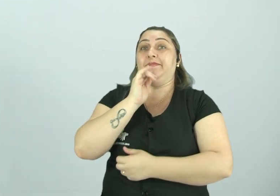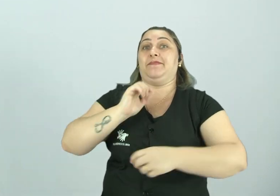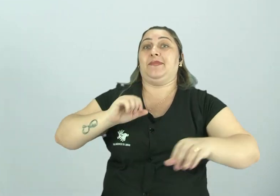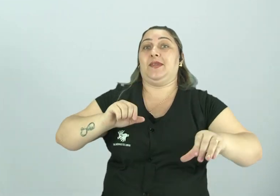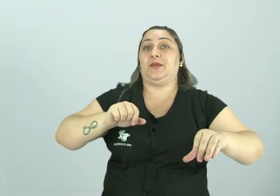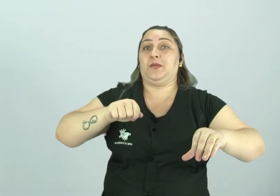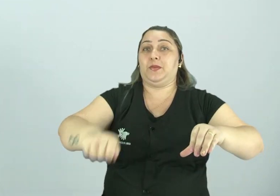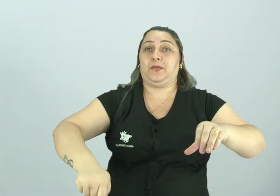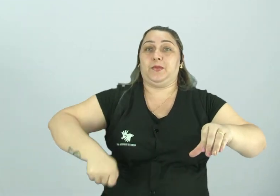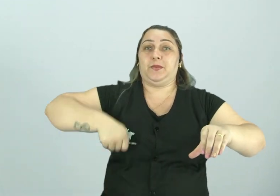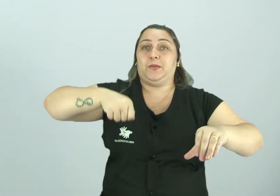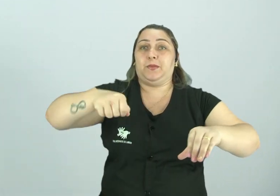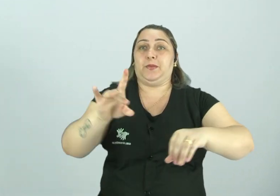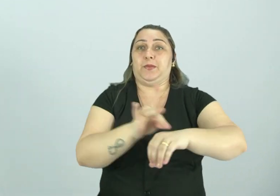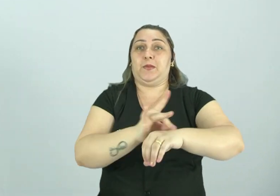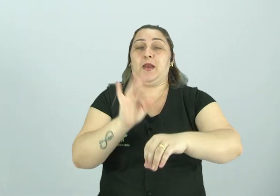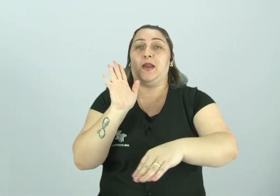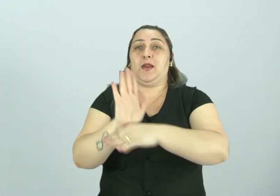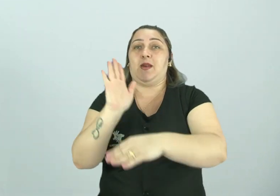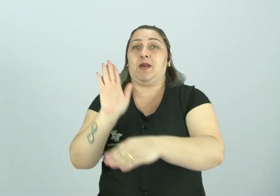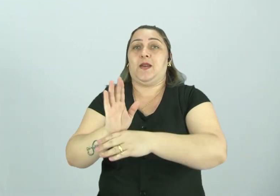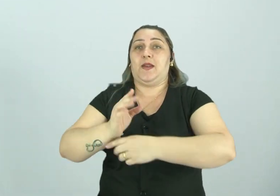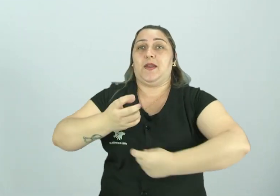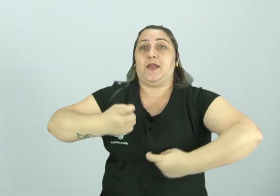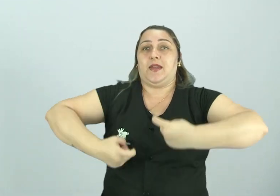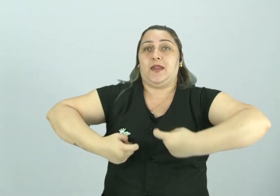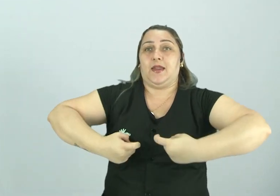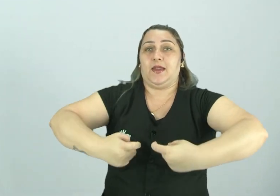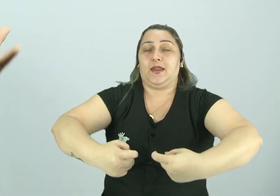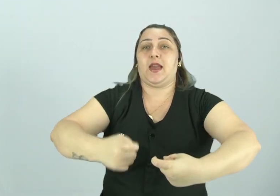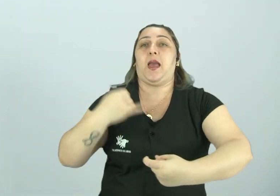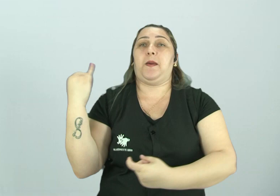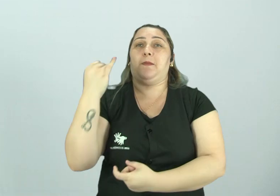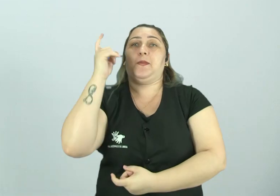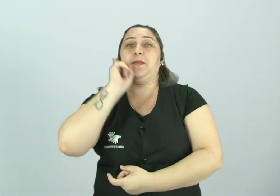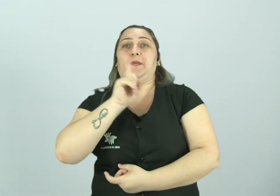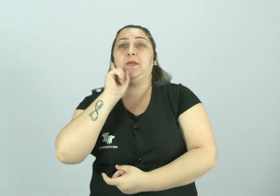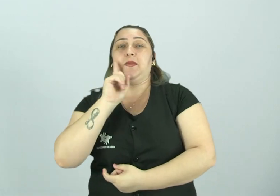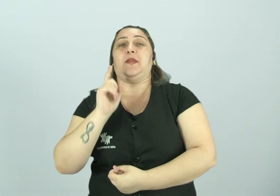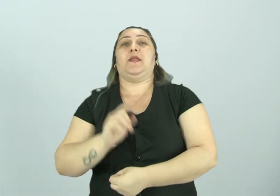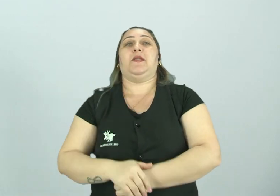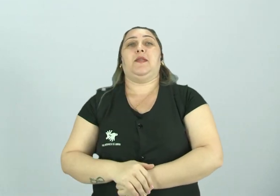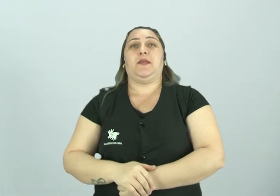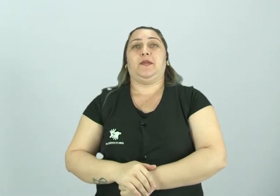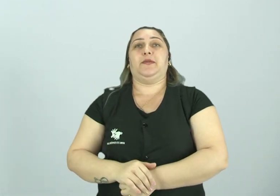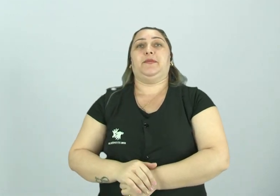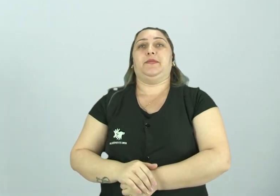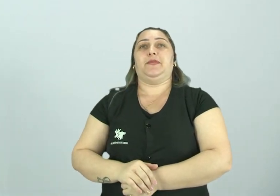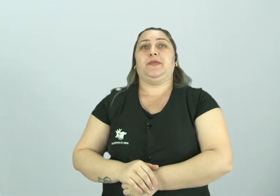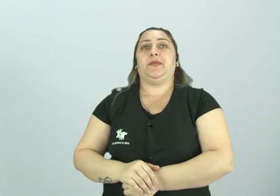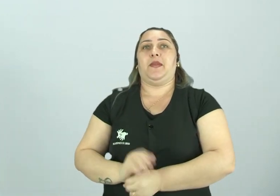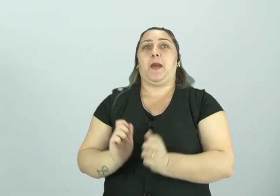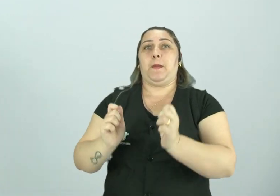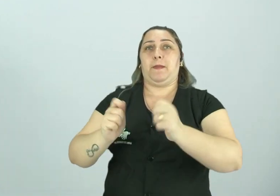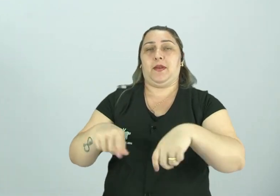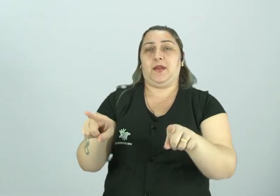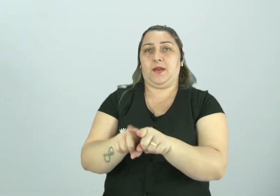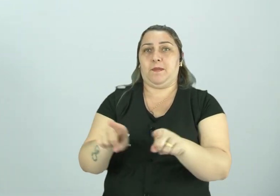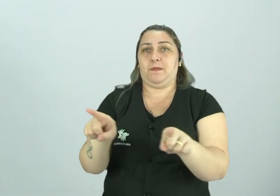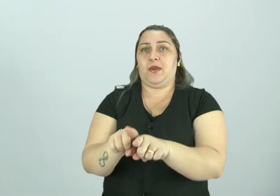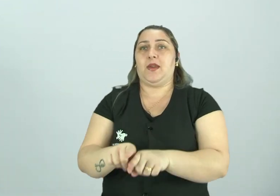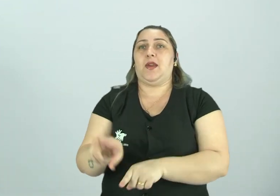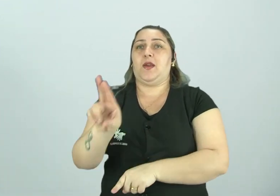para ajudar no período de guerra, que era muito importante para os Estados Unidos e para os aliados também, e a permissão de uso de